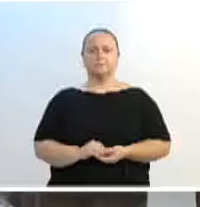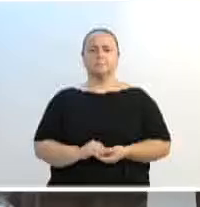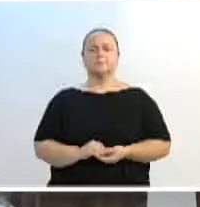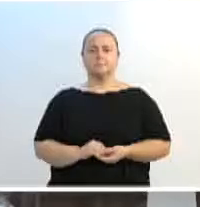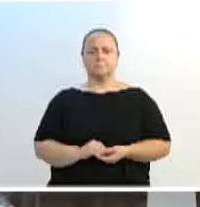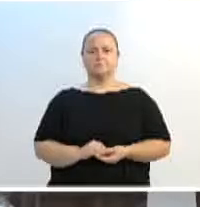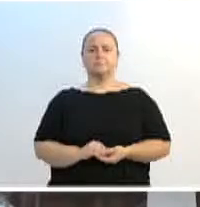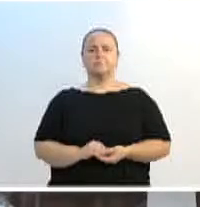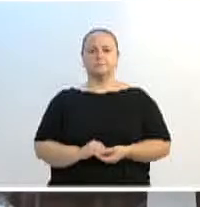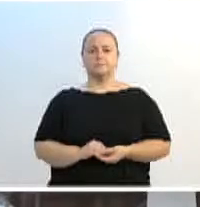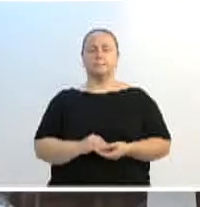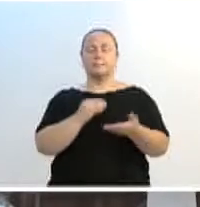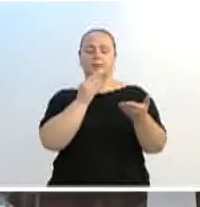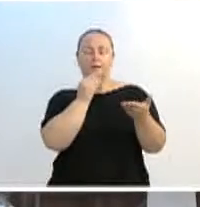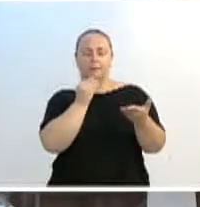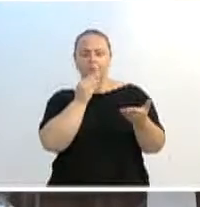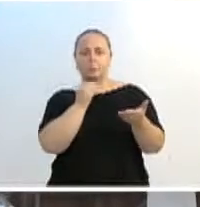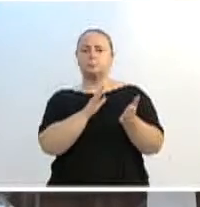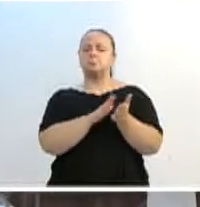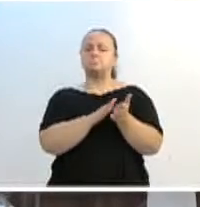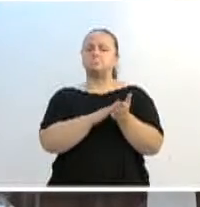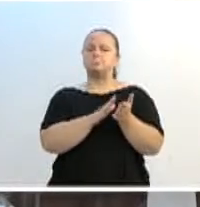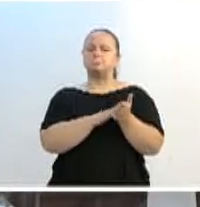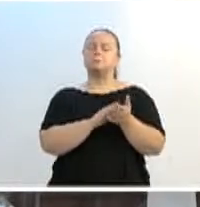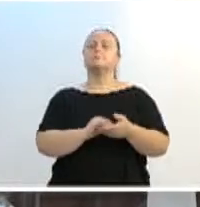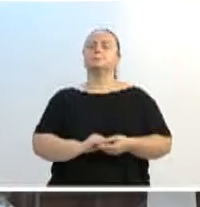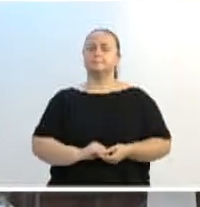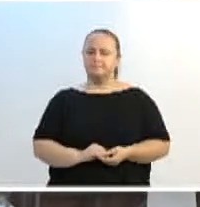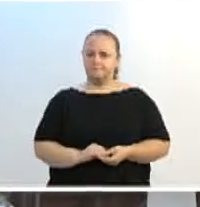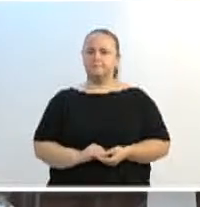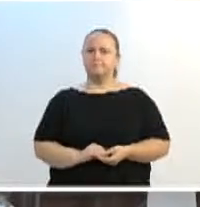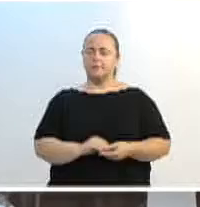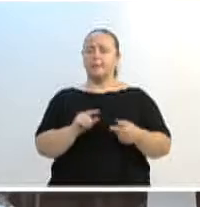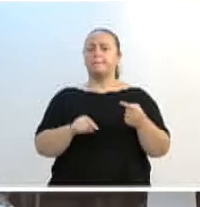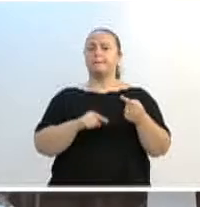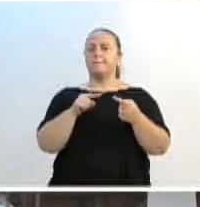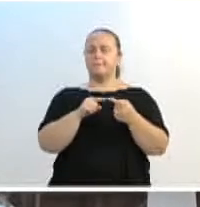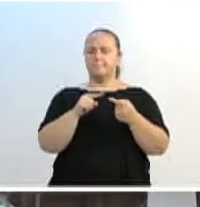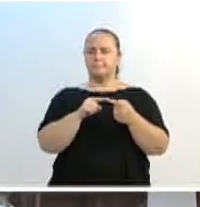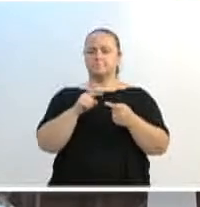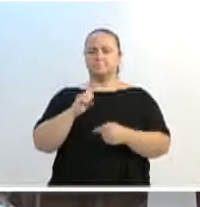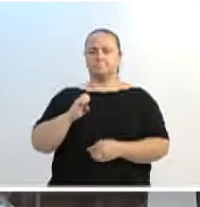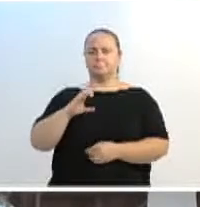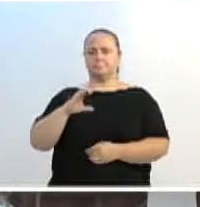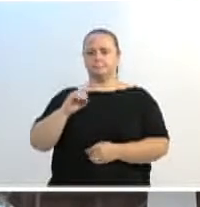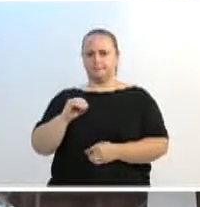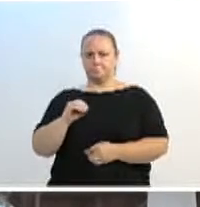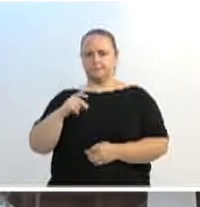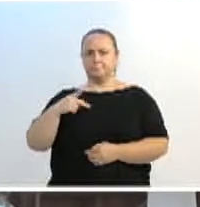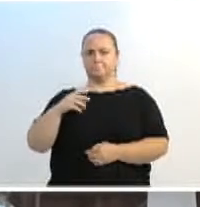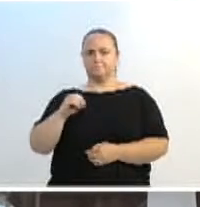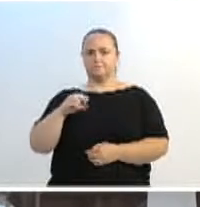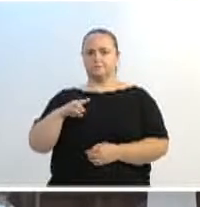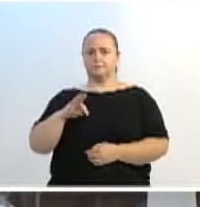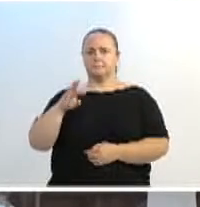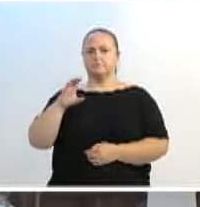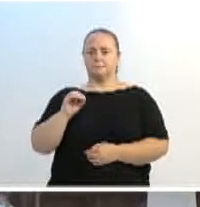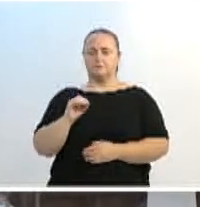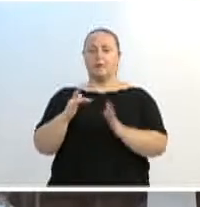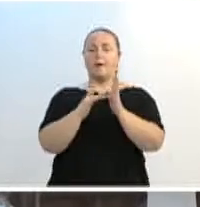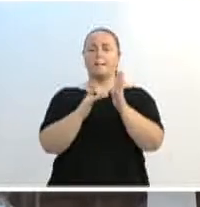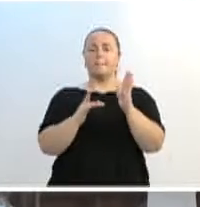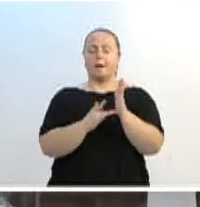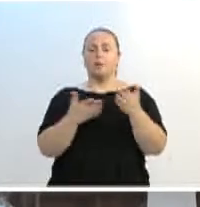Vereador Bruno, quero parabenizar Vossa Excelência por 2 motivos. Primeiro, essa questão do ecoponto. Até foi pauta nossa hoje do projeto, que